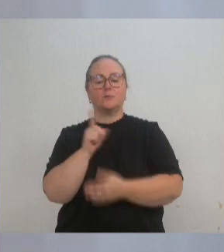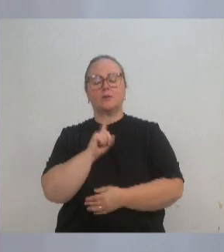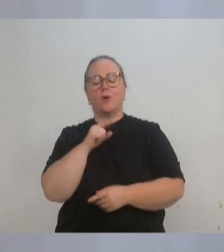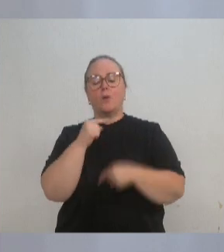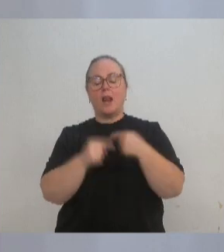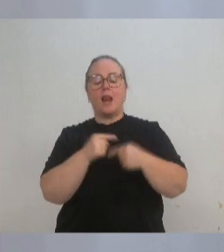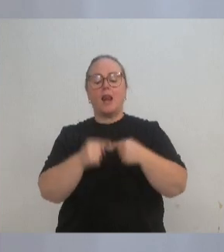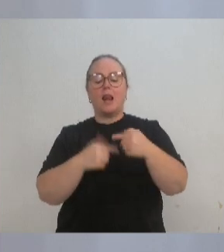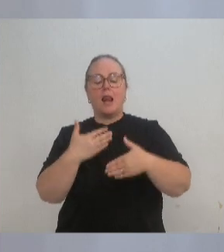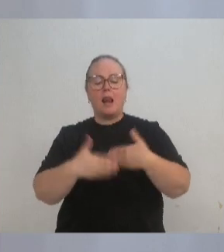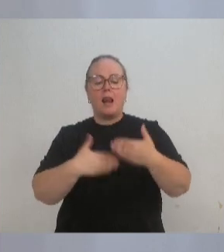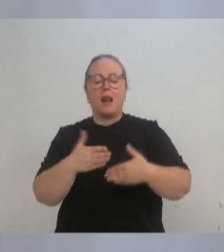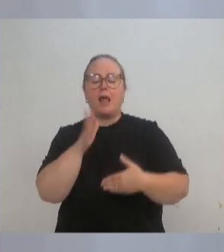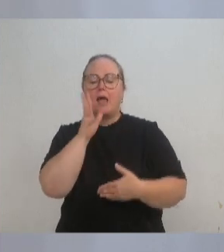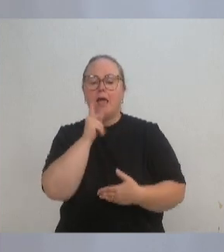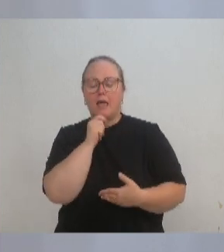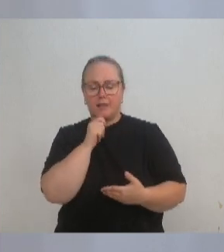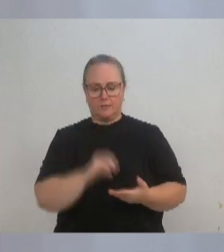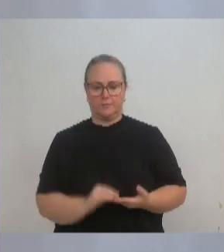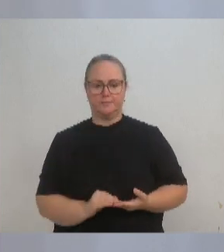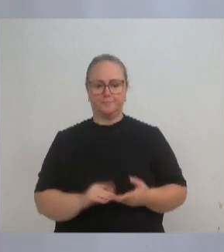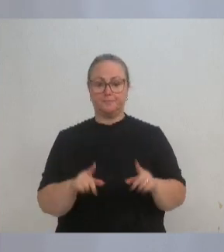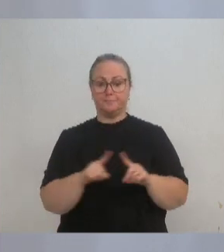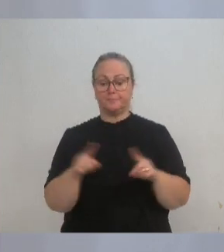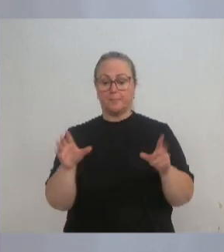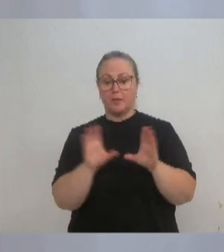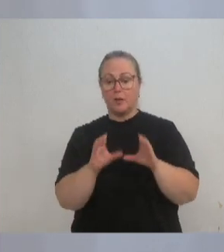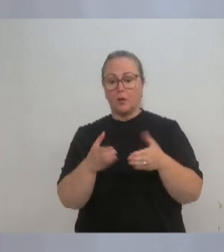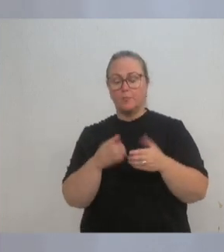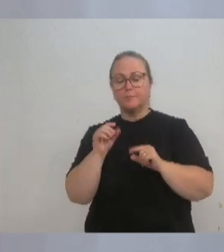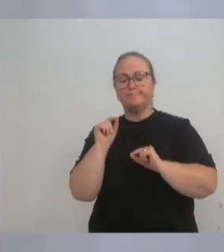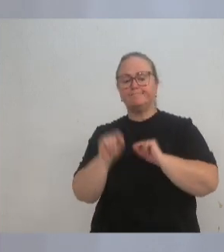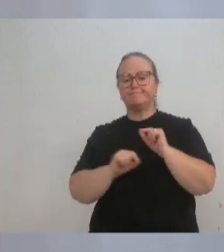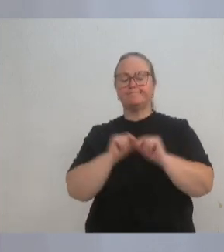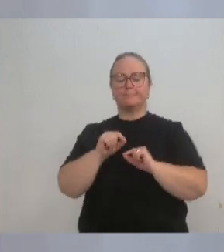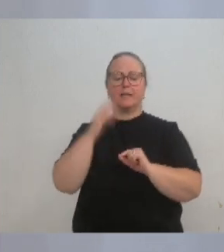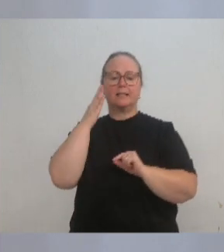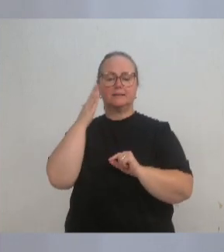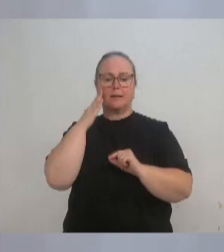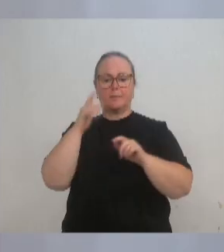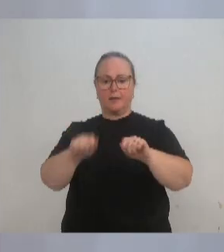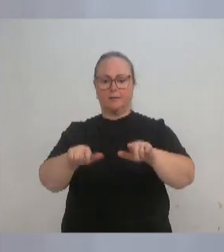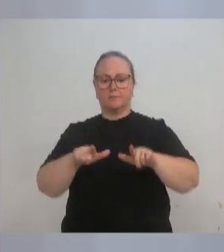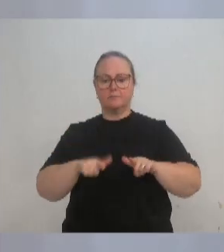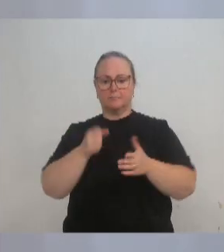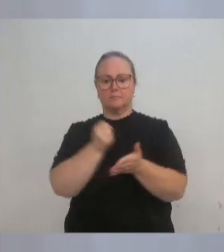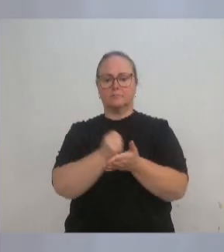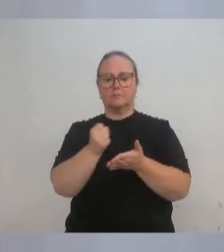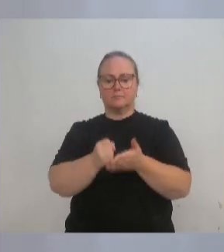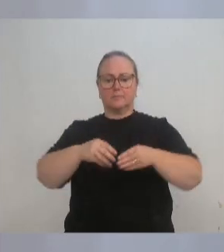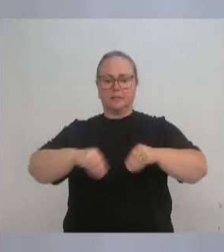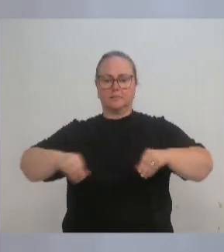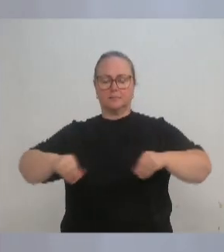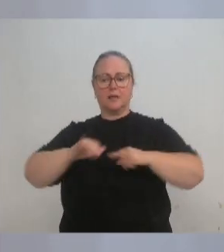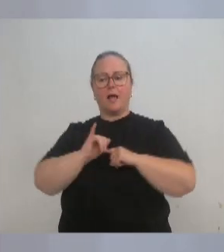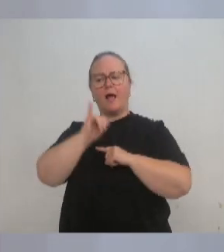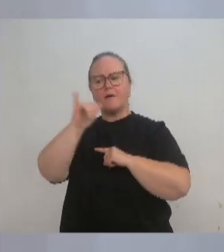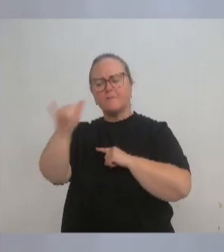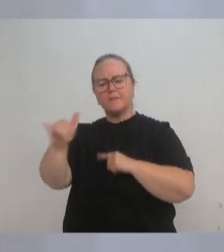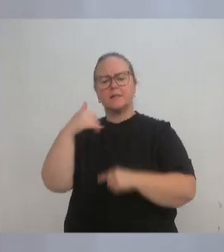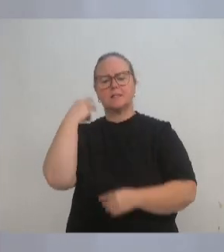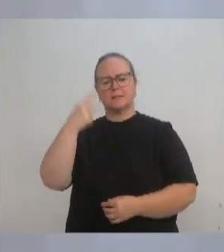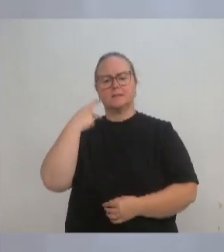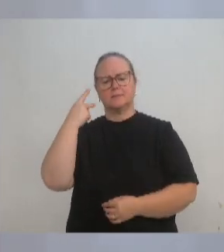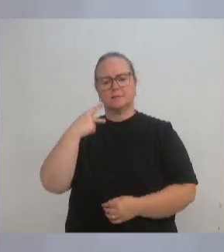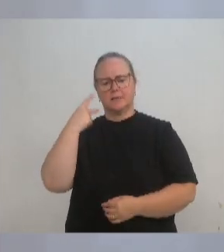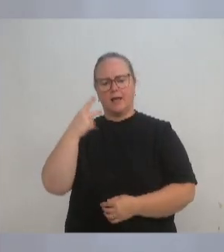que as comunidades devem saber nessa questão de fazer escrituras é comunicar um vereador mais próximo, é